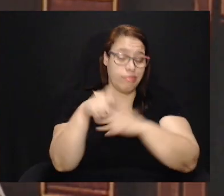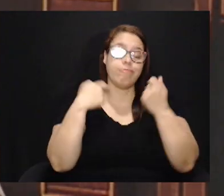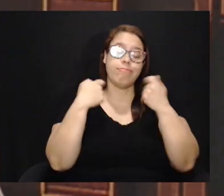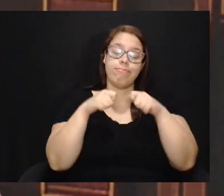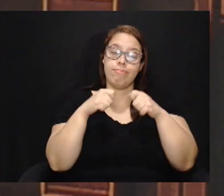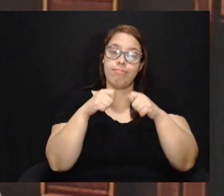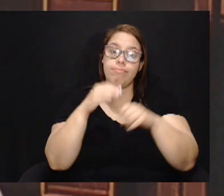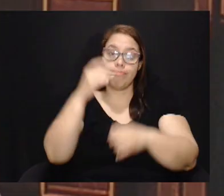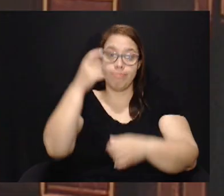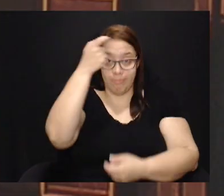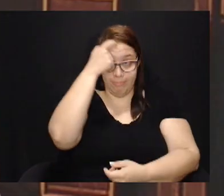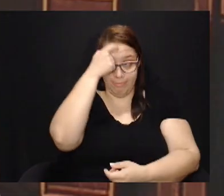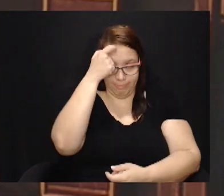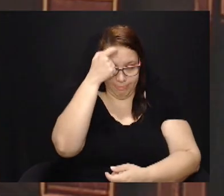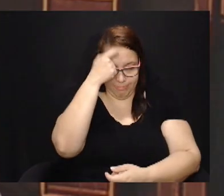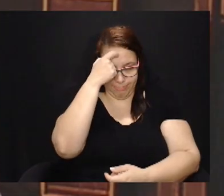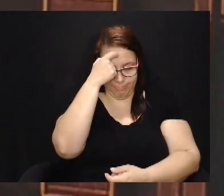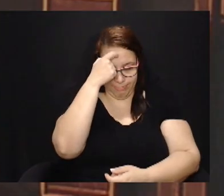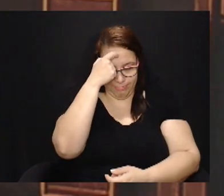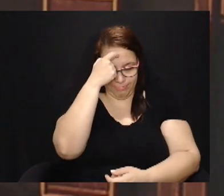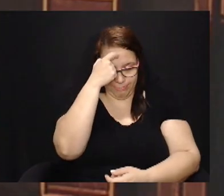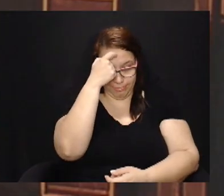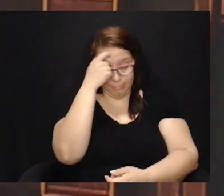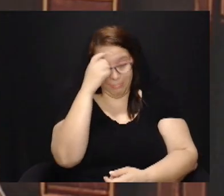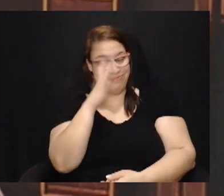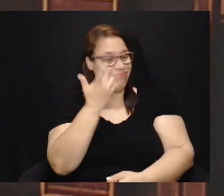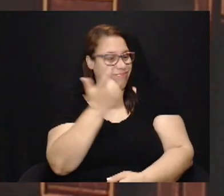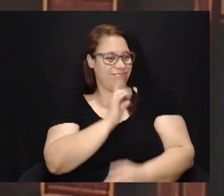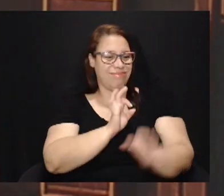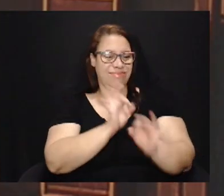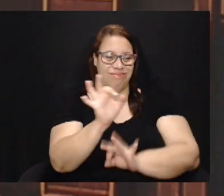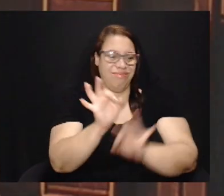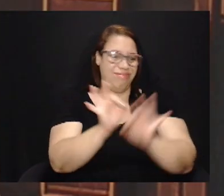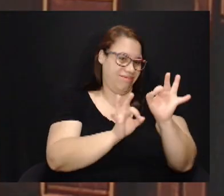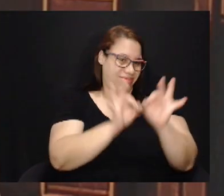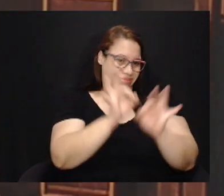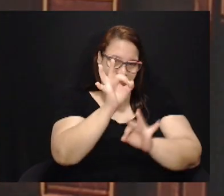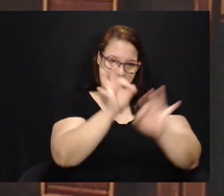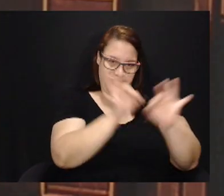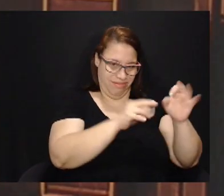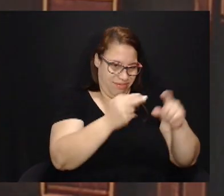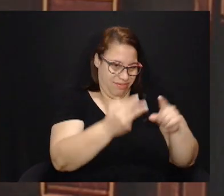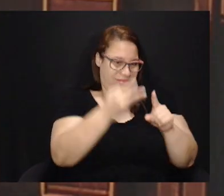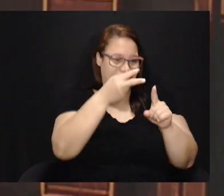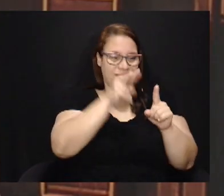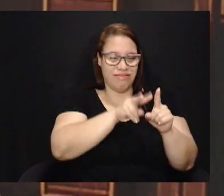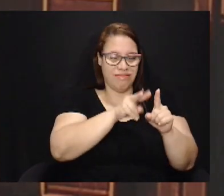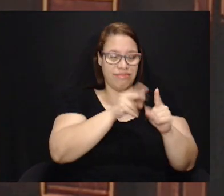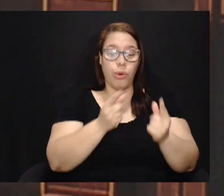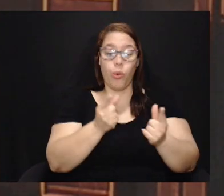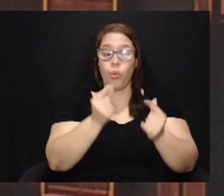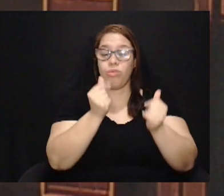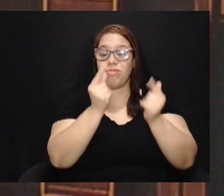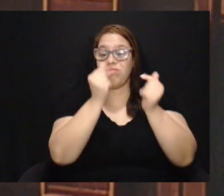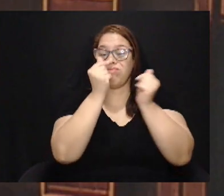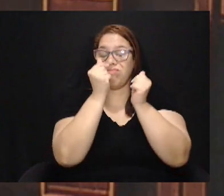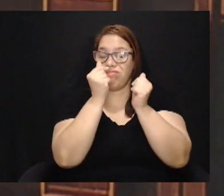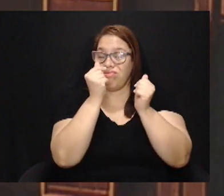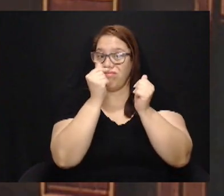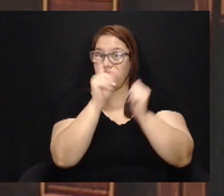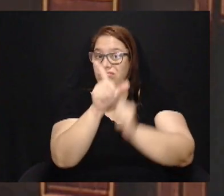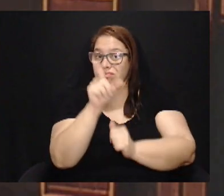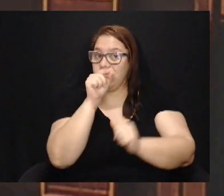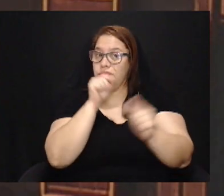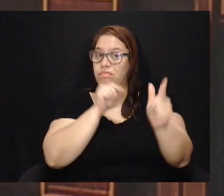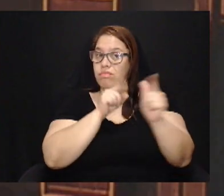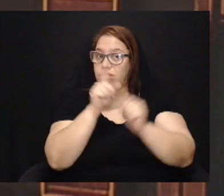conscientização. Muitas pessoas acabam não se organizando do ponto de vista financeiro, acabam optando por alimentos de